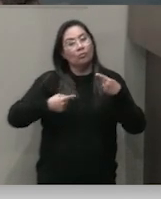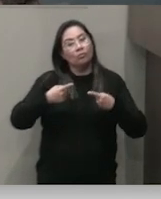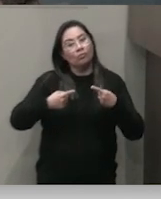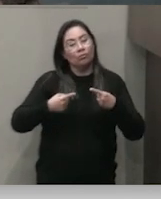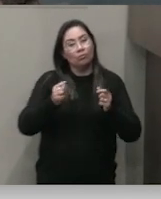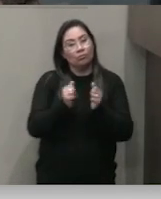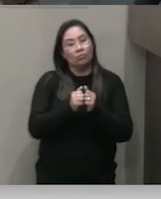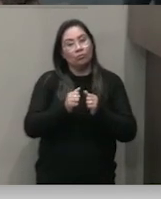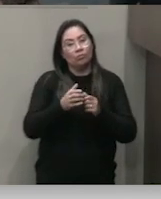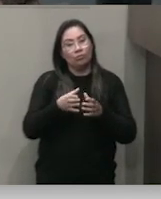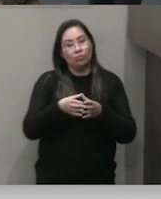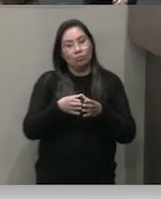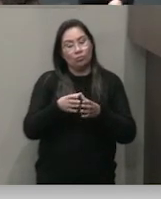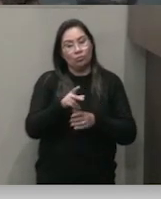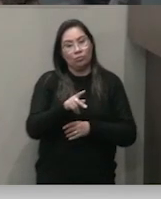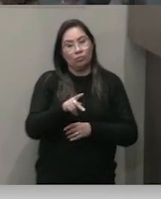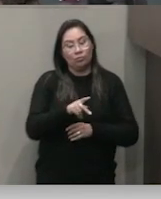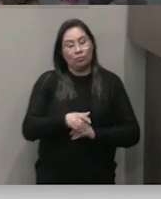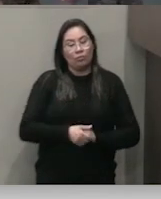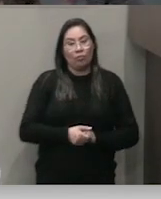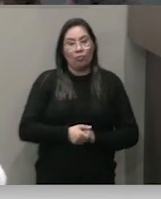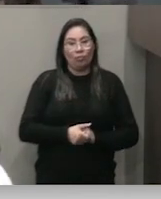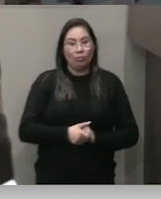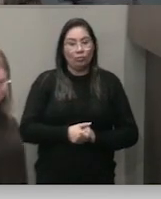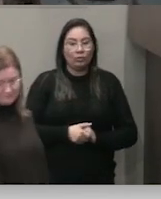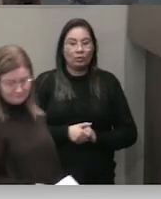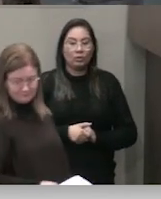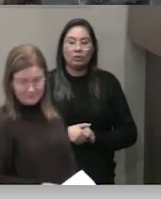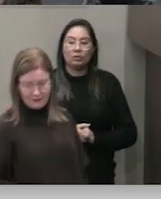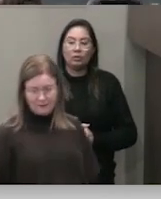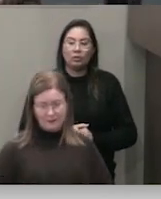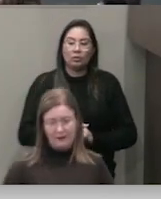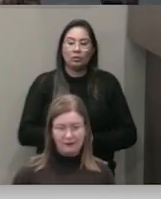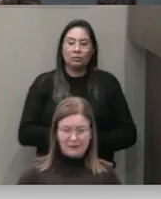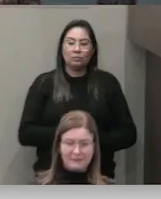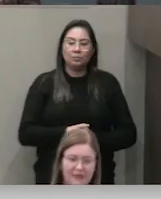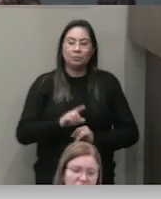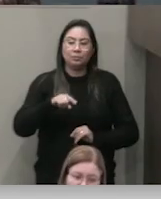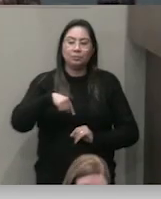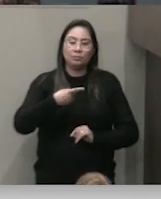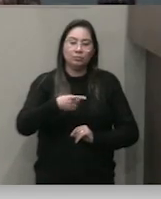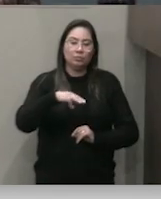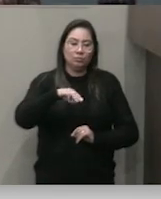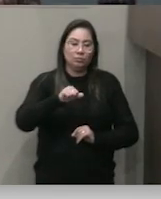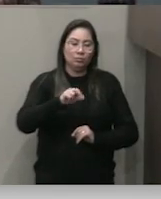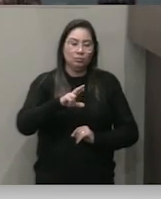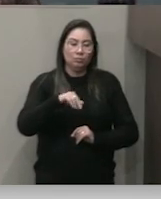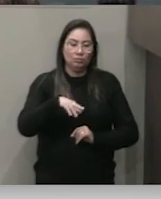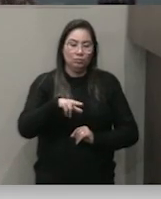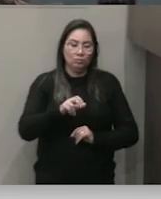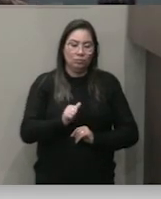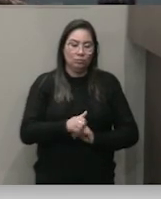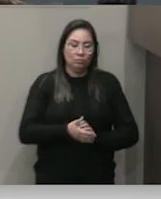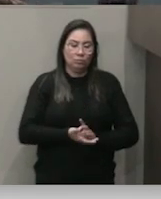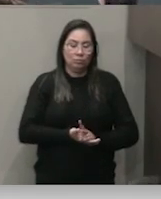categoria. Muito bem, vereadora Regina. A próxima inscrita, a vereadora Marina Bernardes.